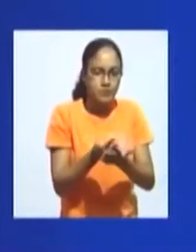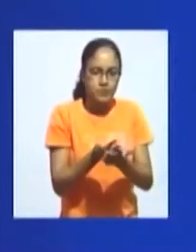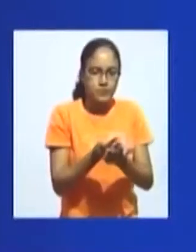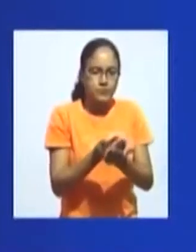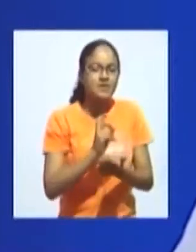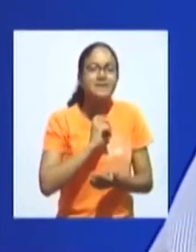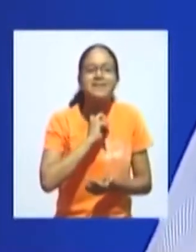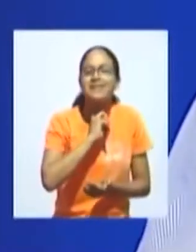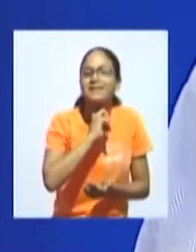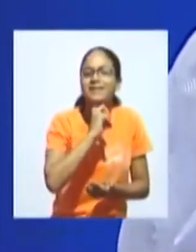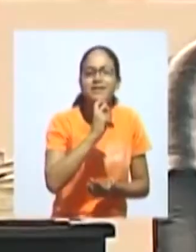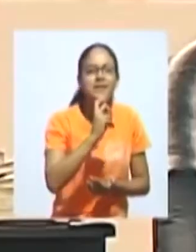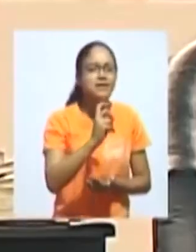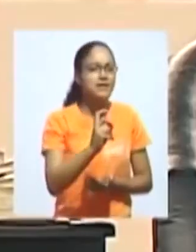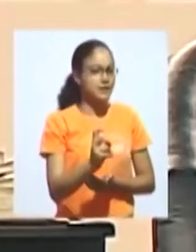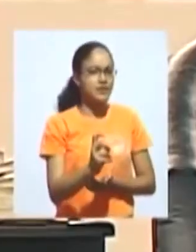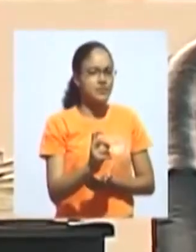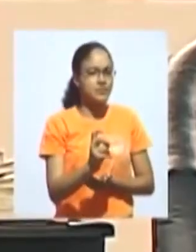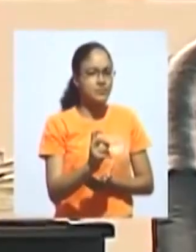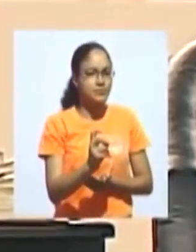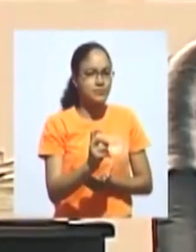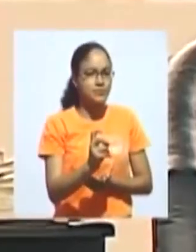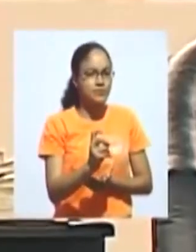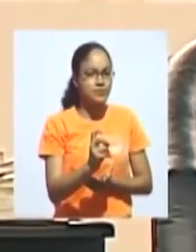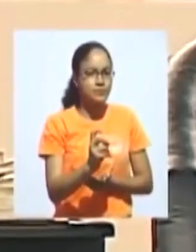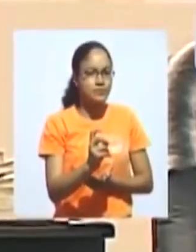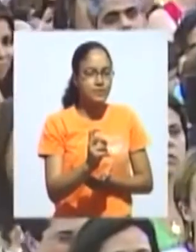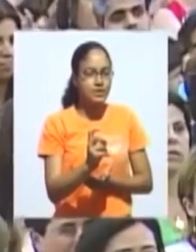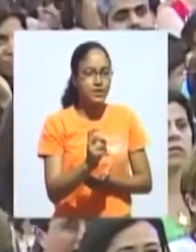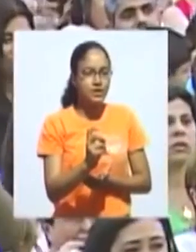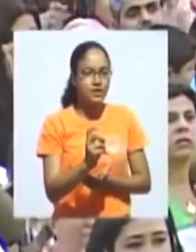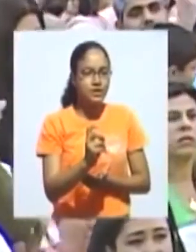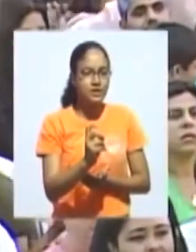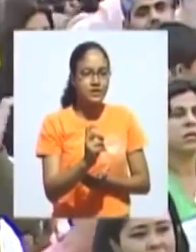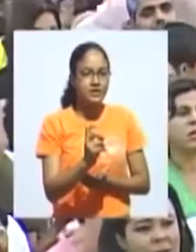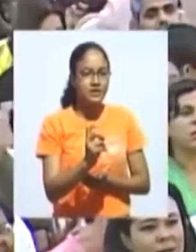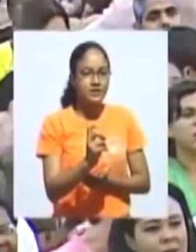ninguém tira, nem o encardido tira.